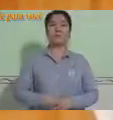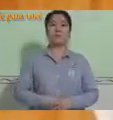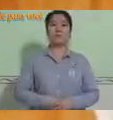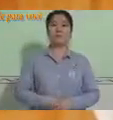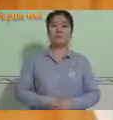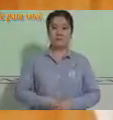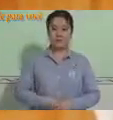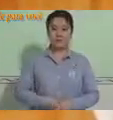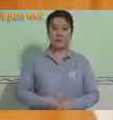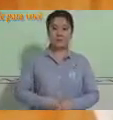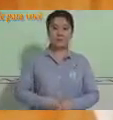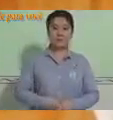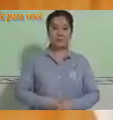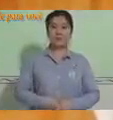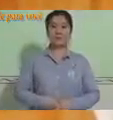alimentosnaturaldso acento agudo